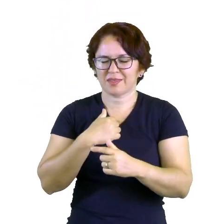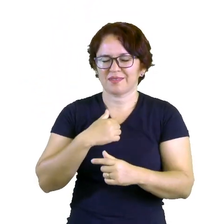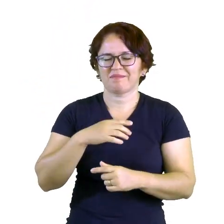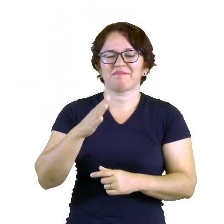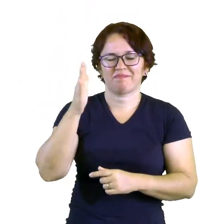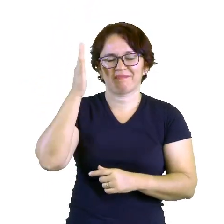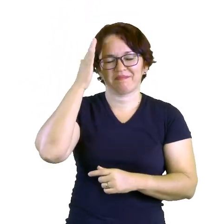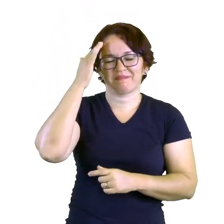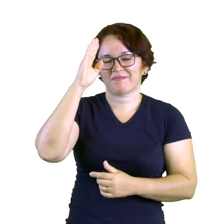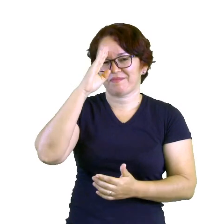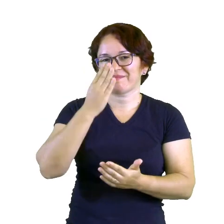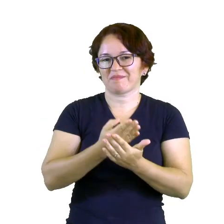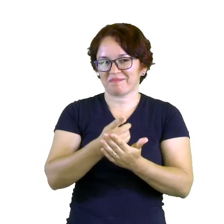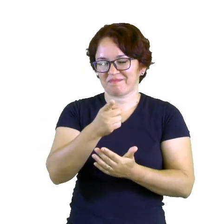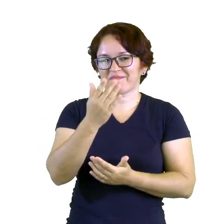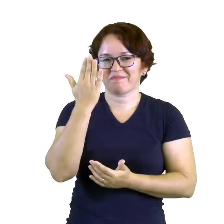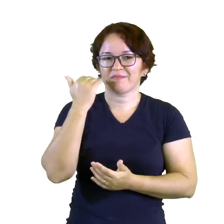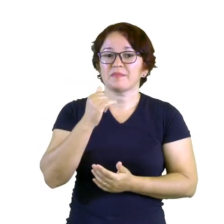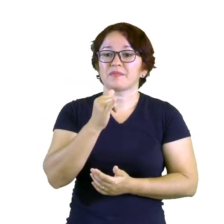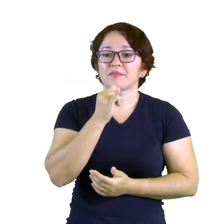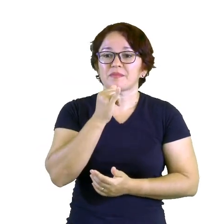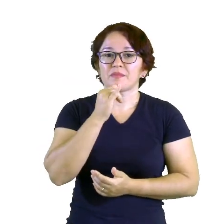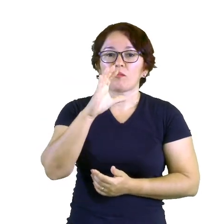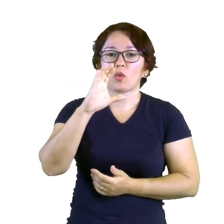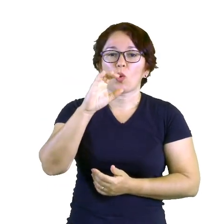a algumas? Cocada,